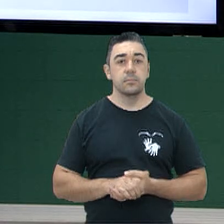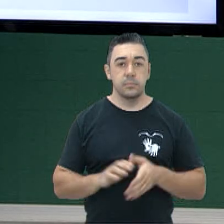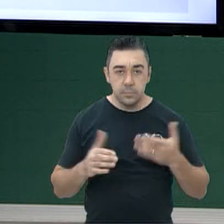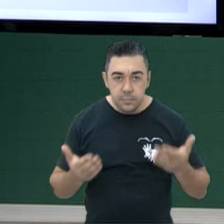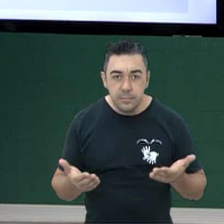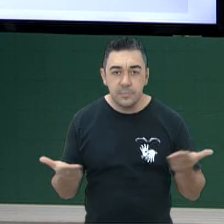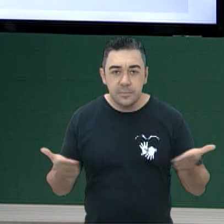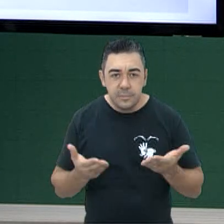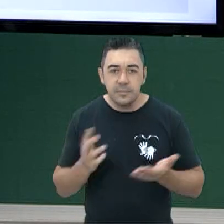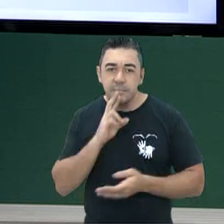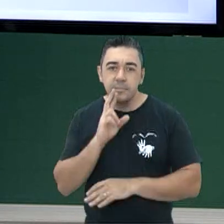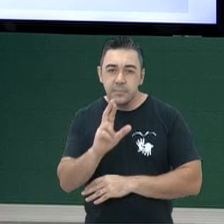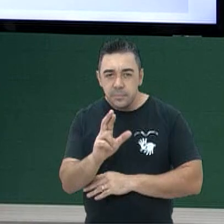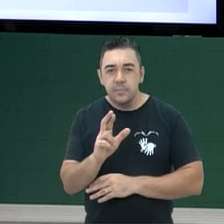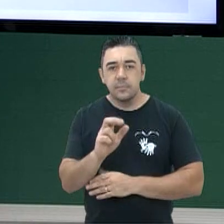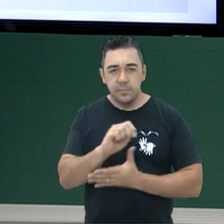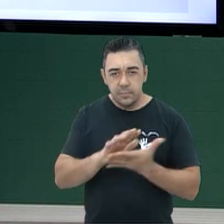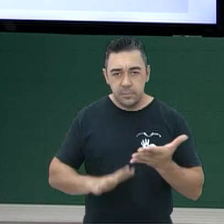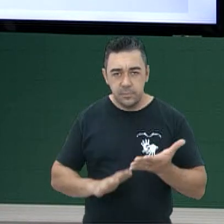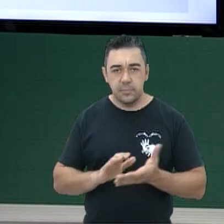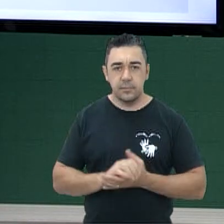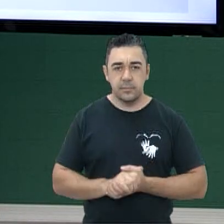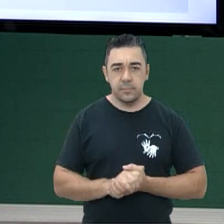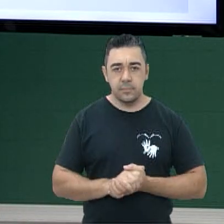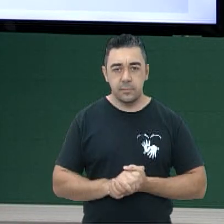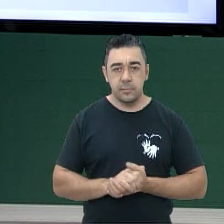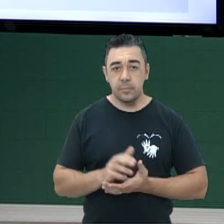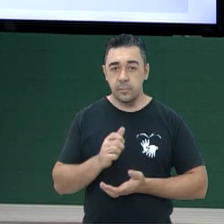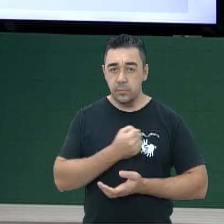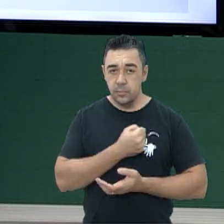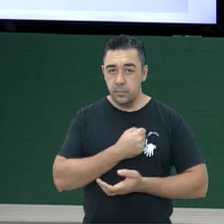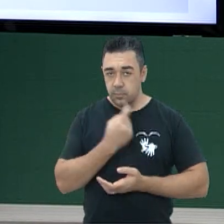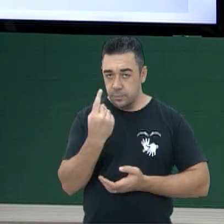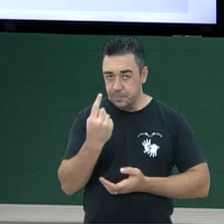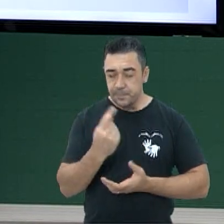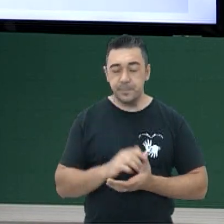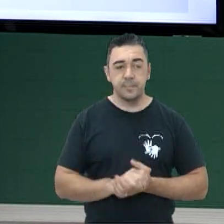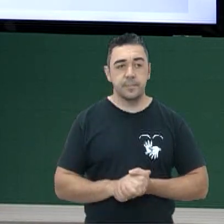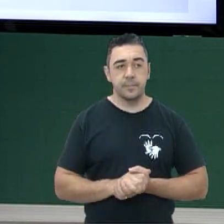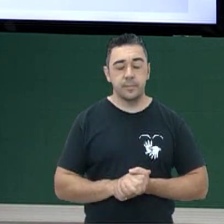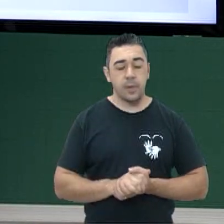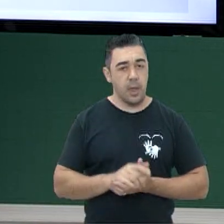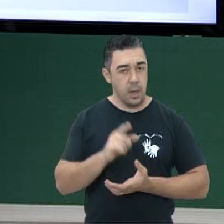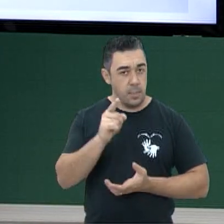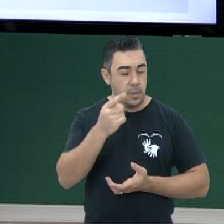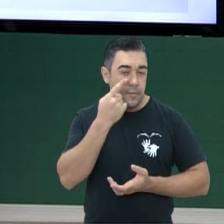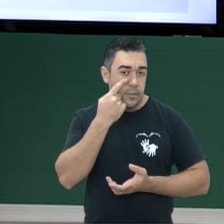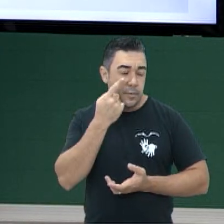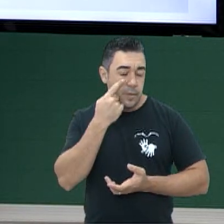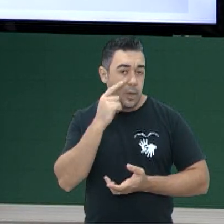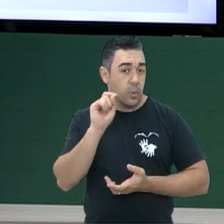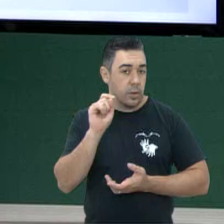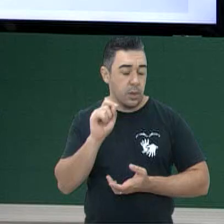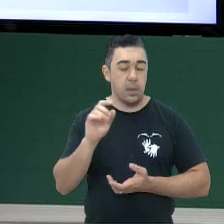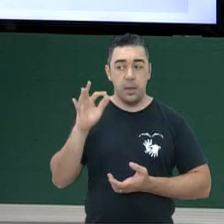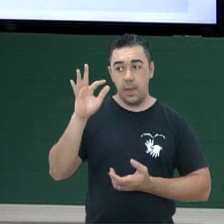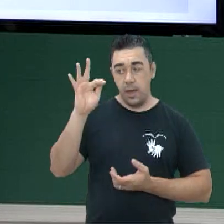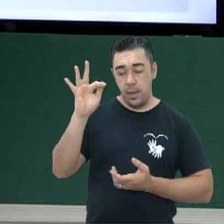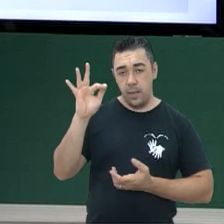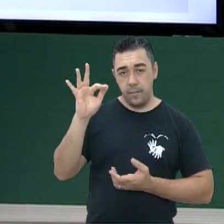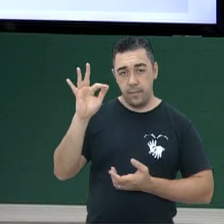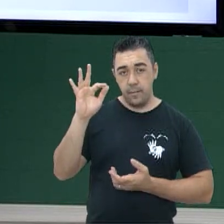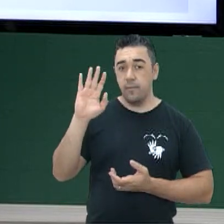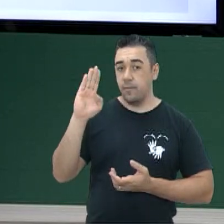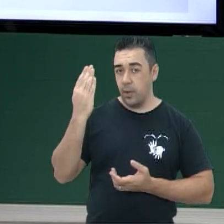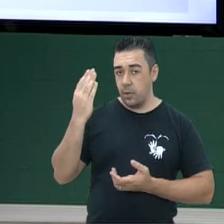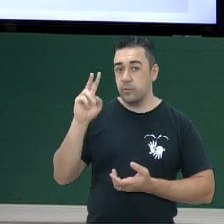Então vamos à resolução da nossa atividade. Então atividade número 1, né, que era para vocês colocarem F de falso,